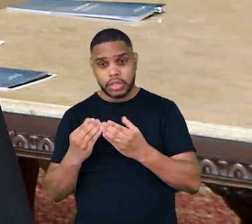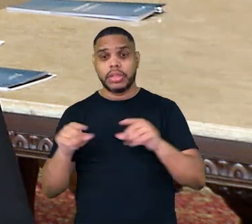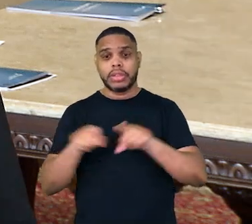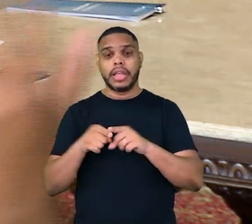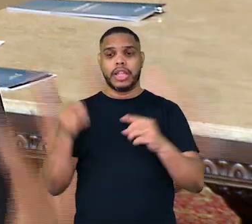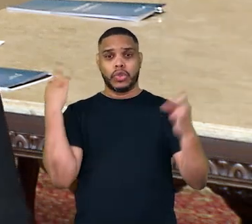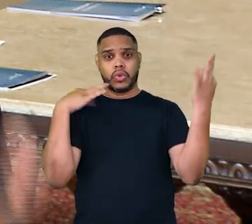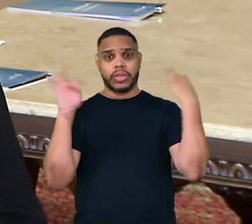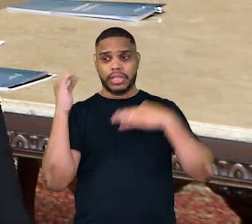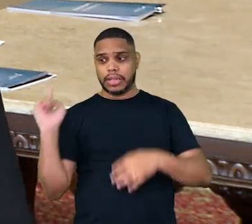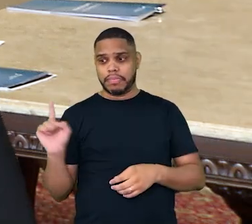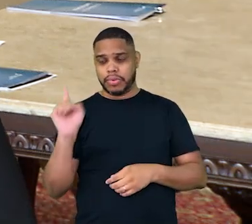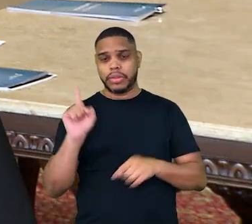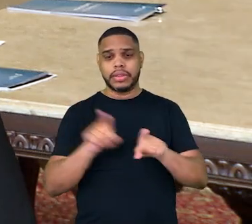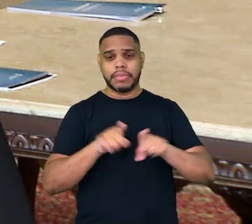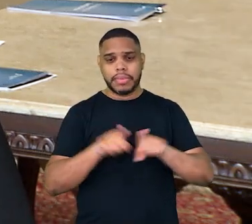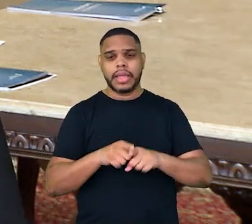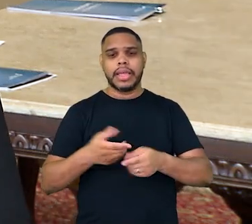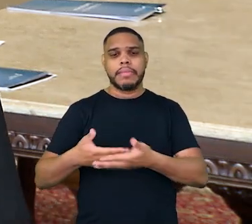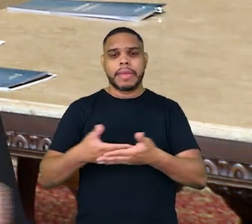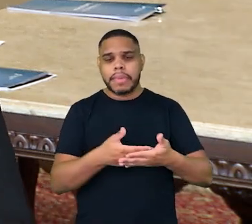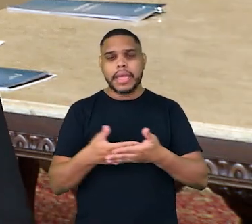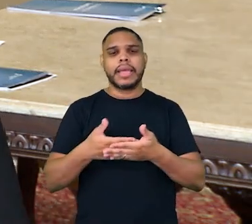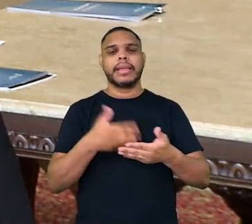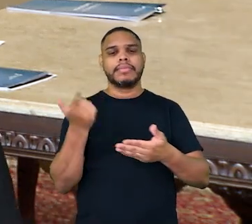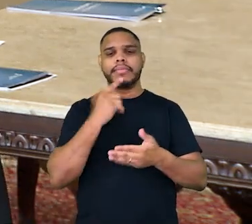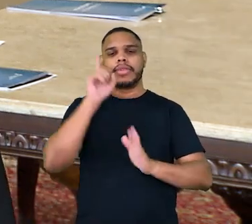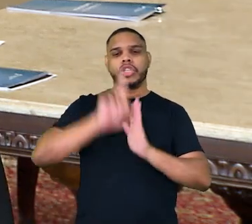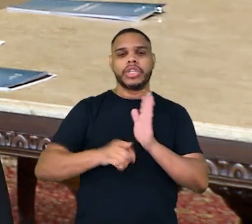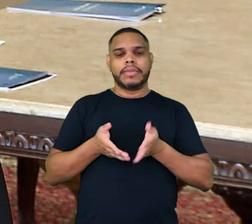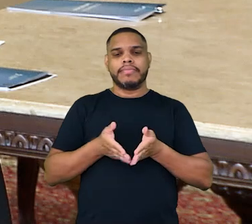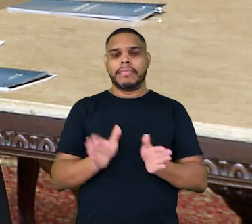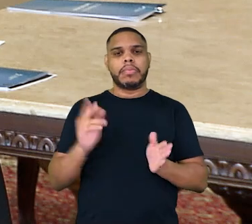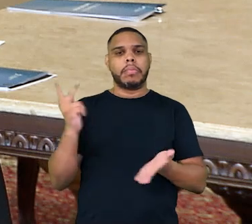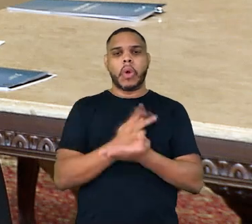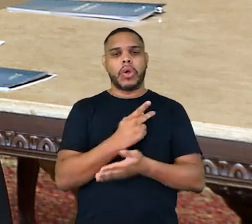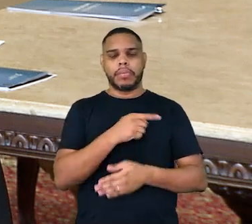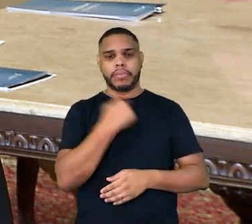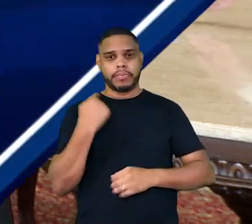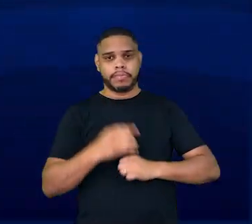o turista e principalmente os nascituros que não tiveram seu direito de nascer.